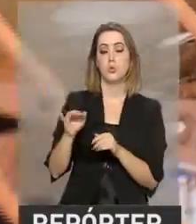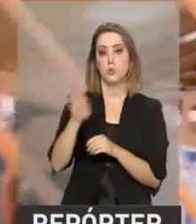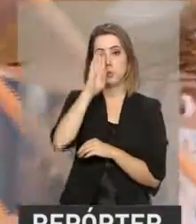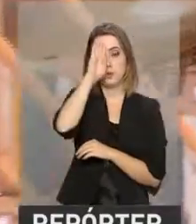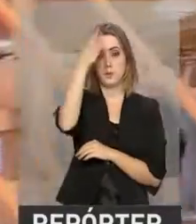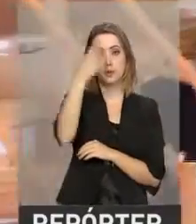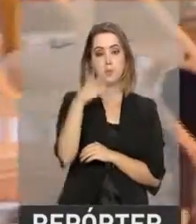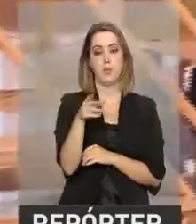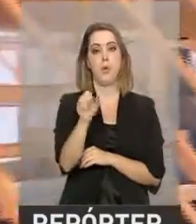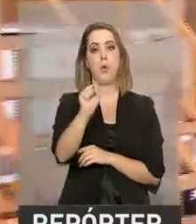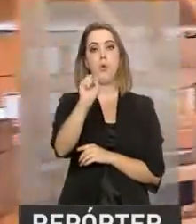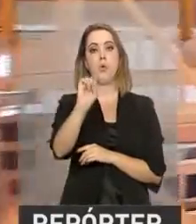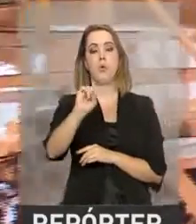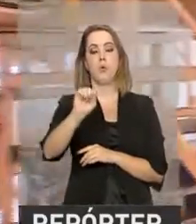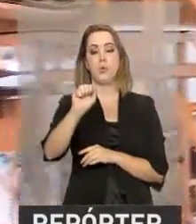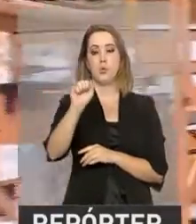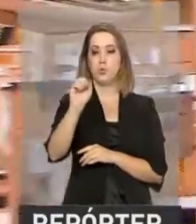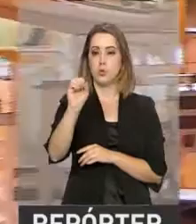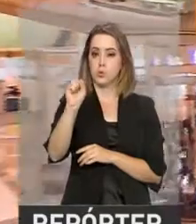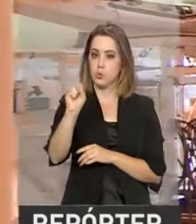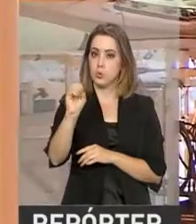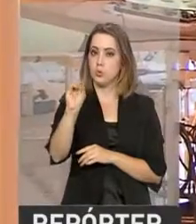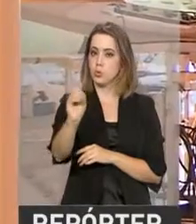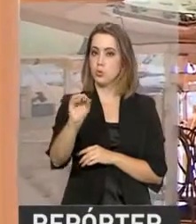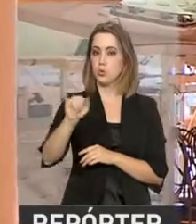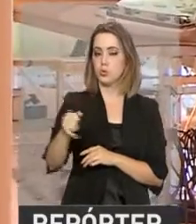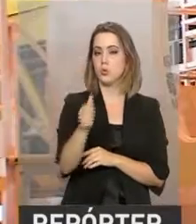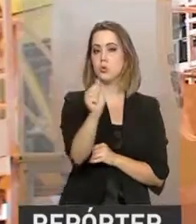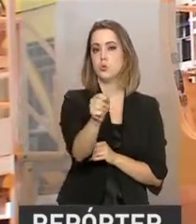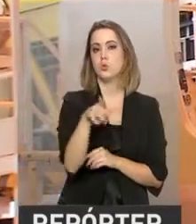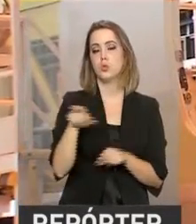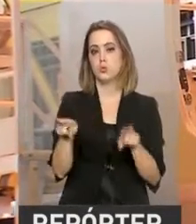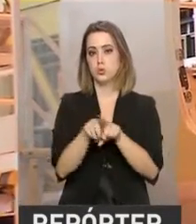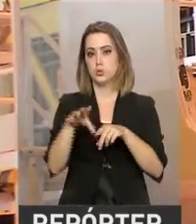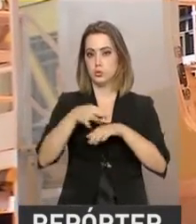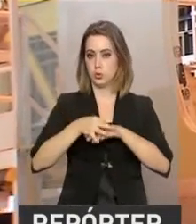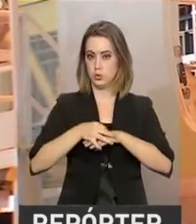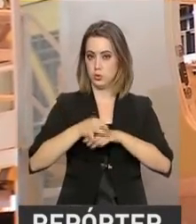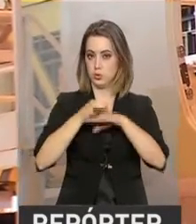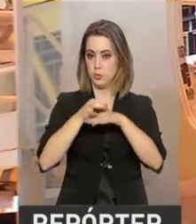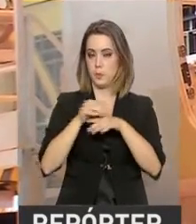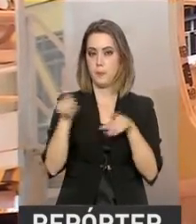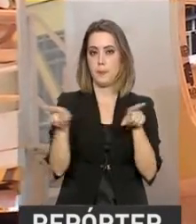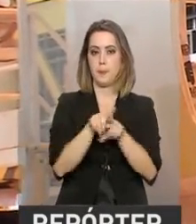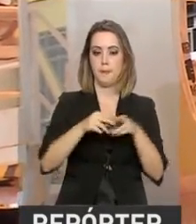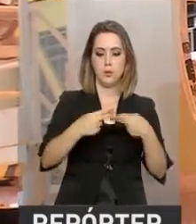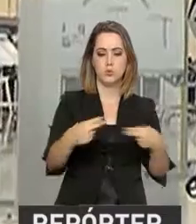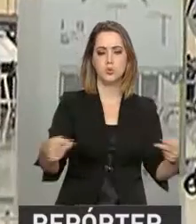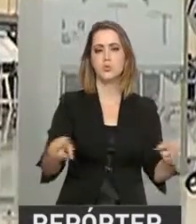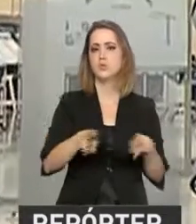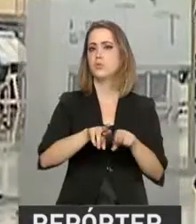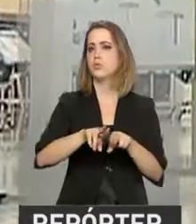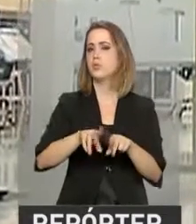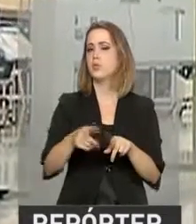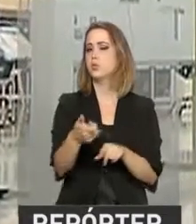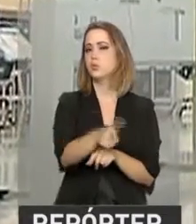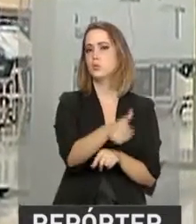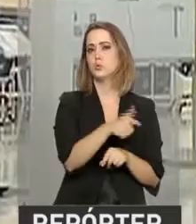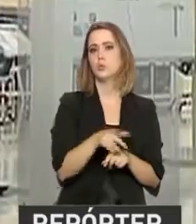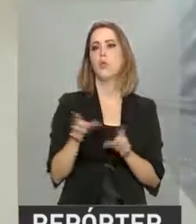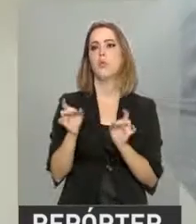mas os produtos industrializados também vem se destacando com vendas significativas de aviões e automóveis